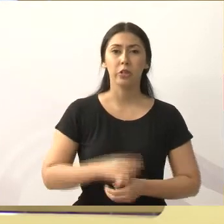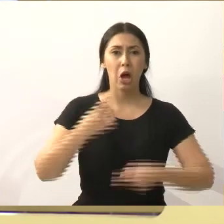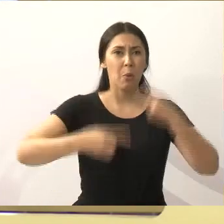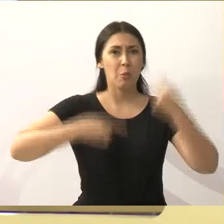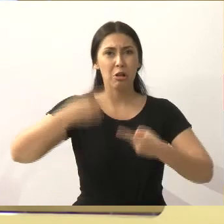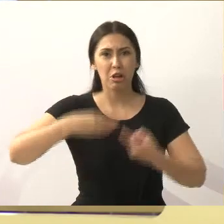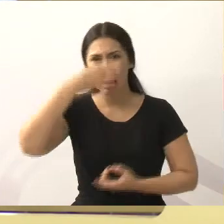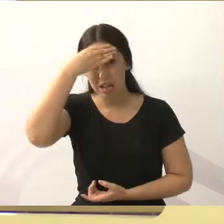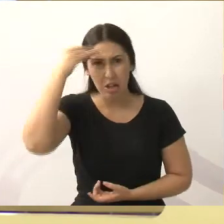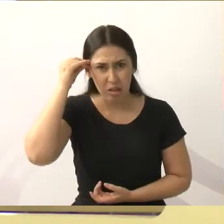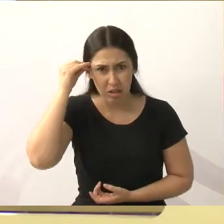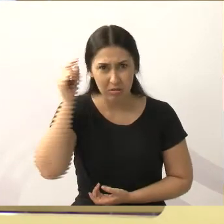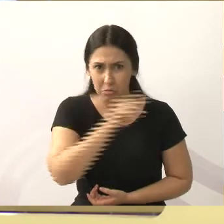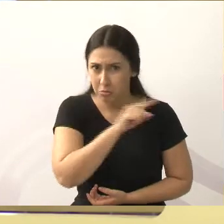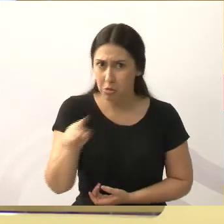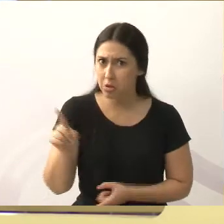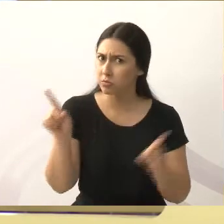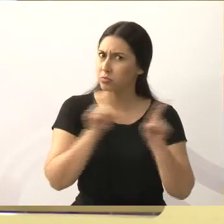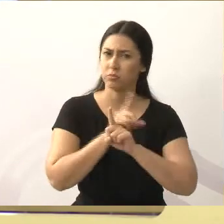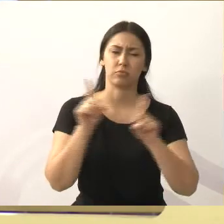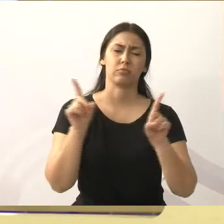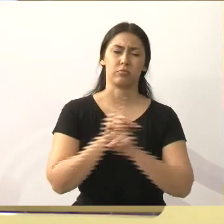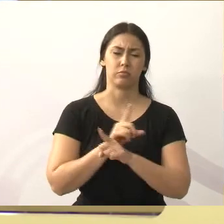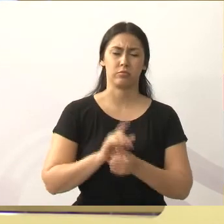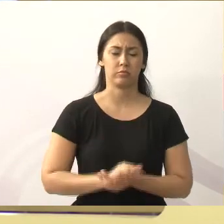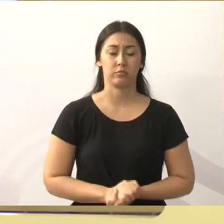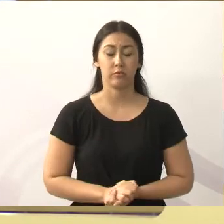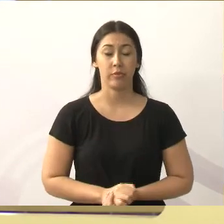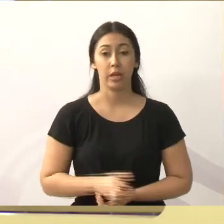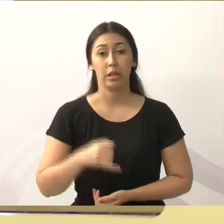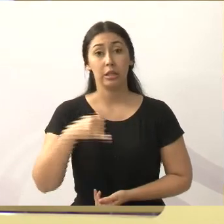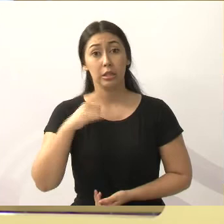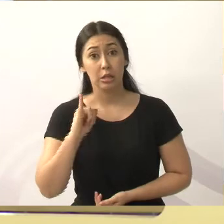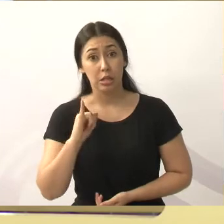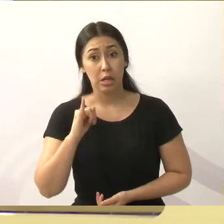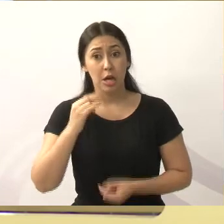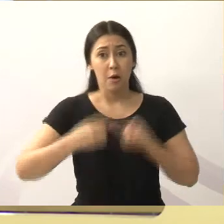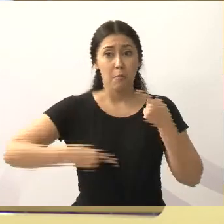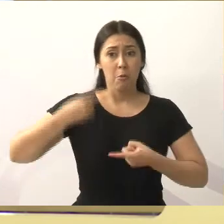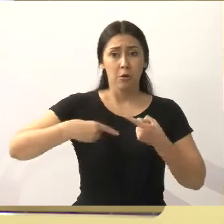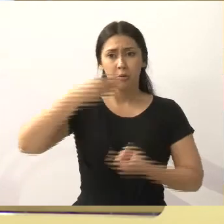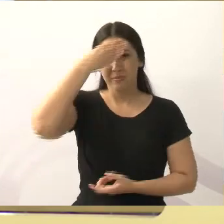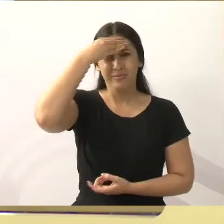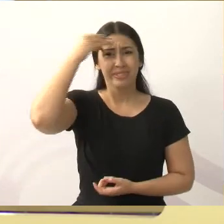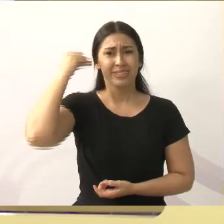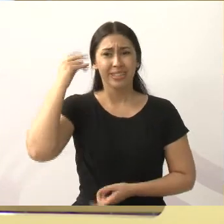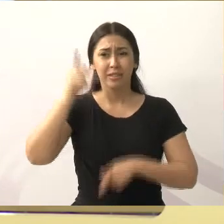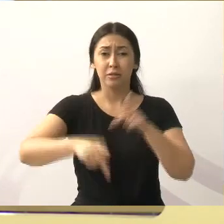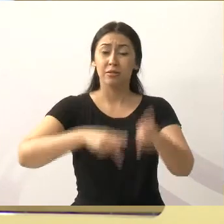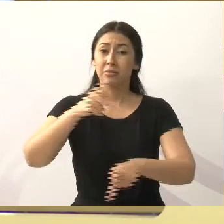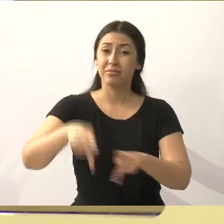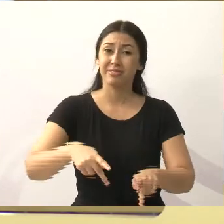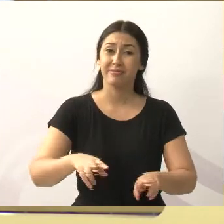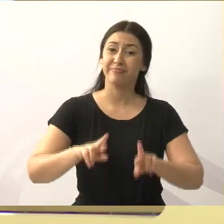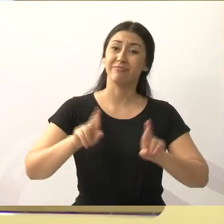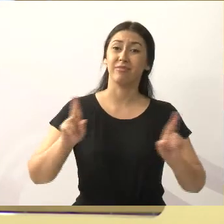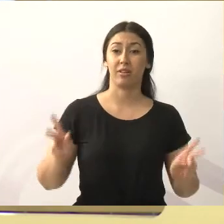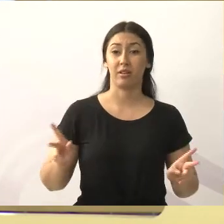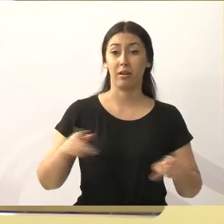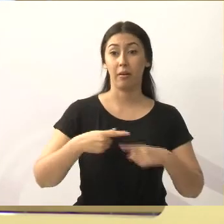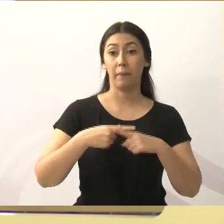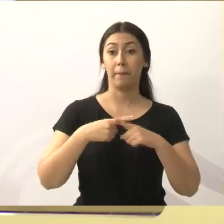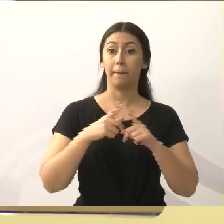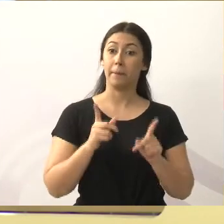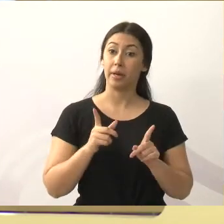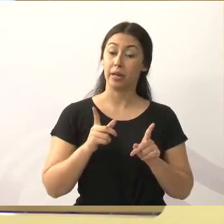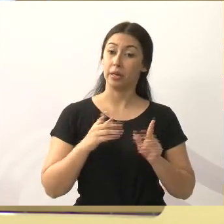está esquecendo de vocês. Se os políticos esquecessem de vocês, era outra coisa, mas está